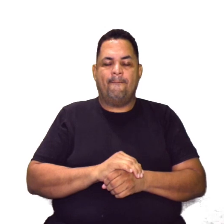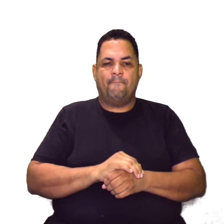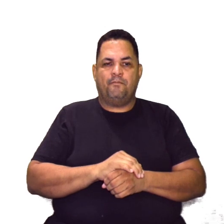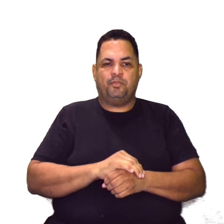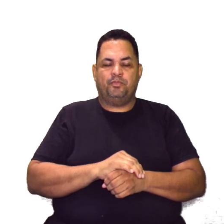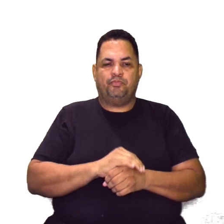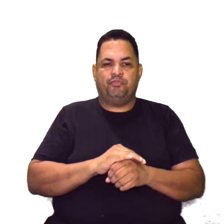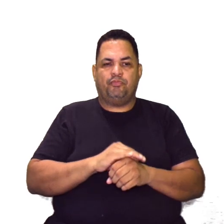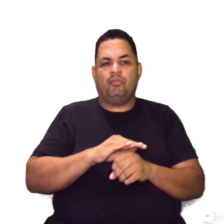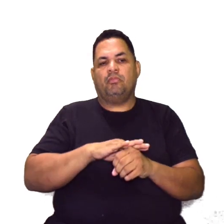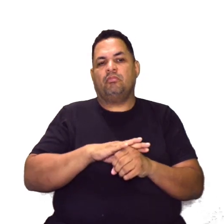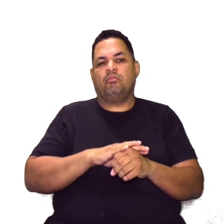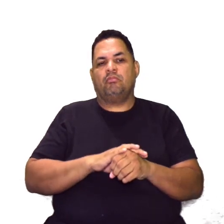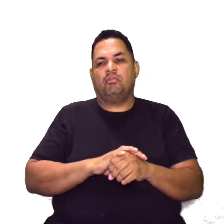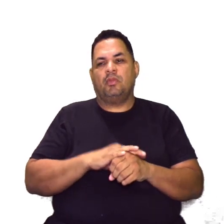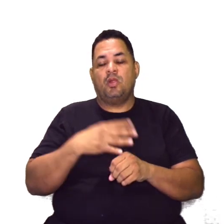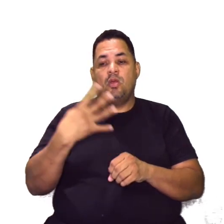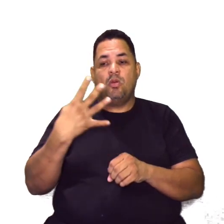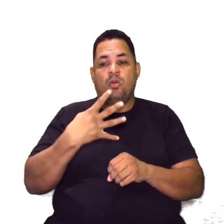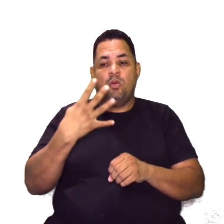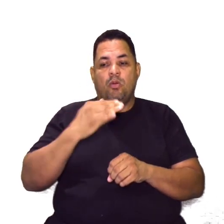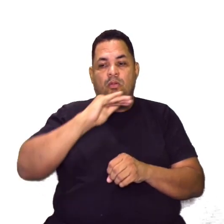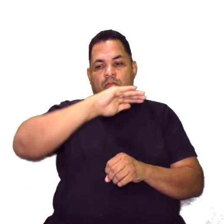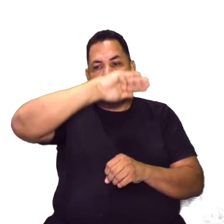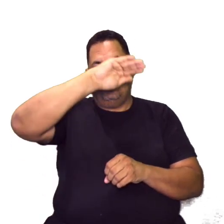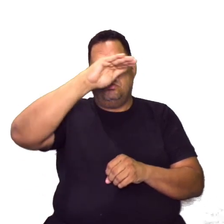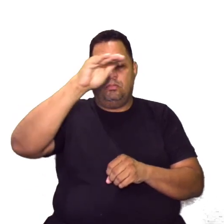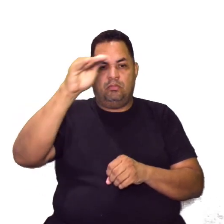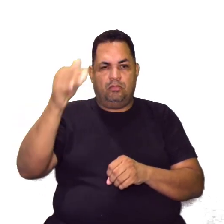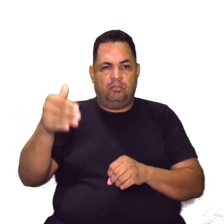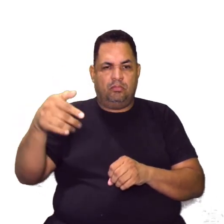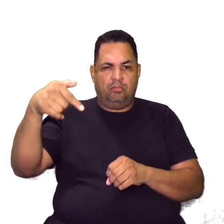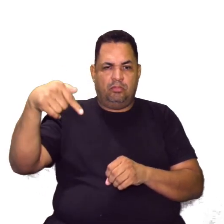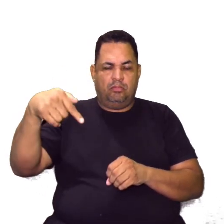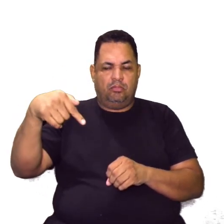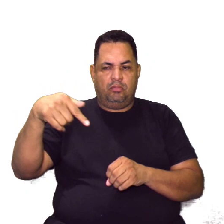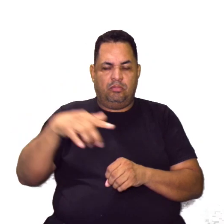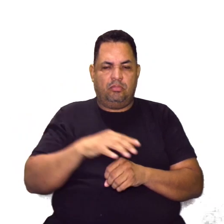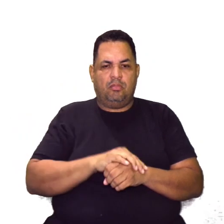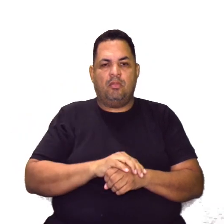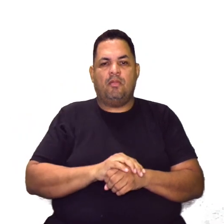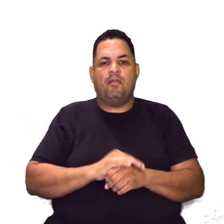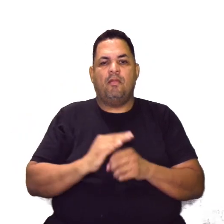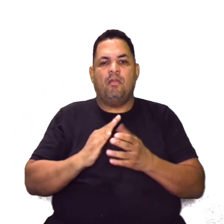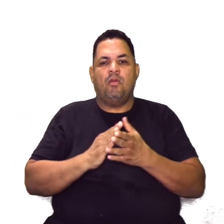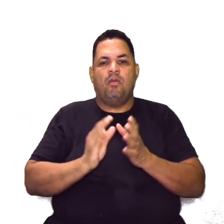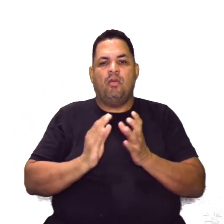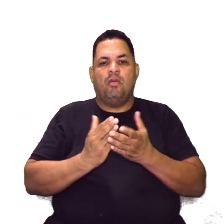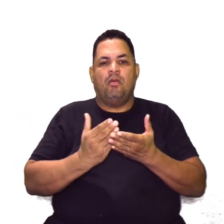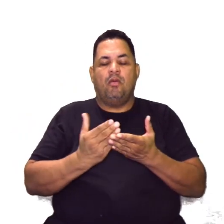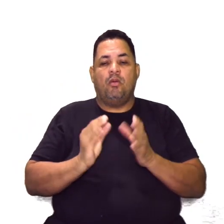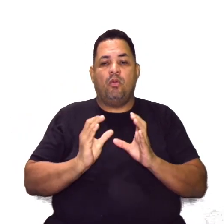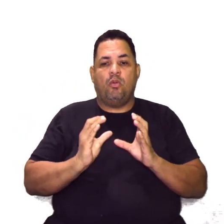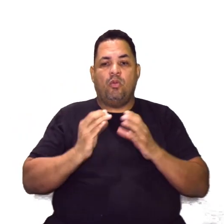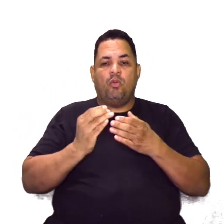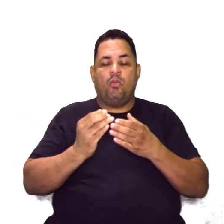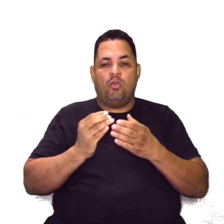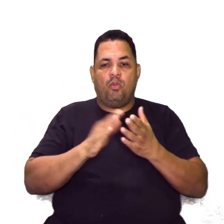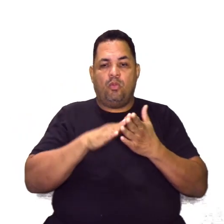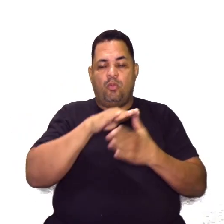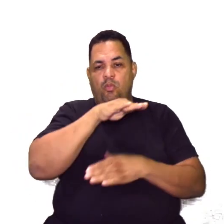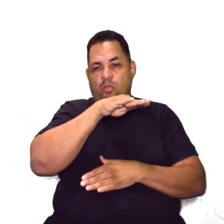terceira camada. E na quarta camada, 7 elétrons. A